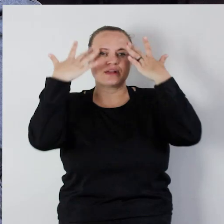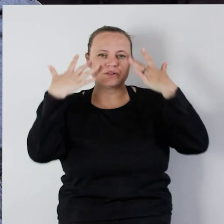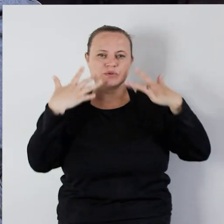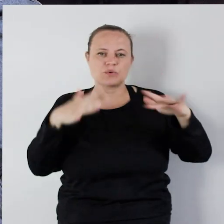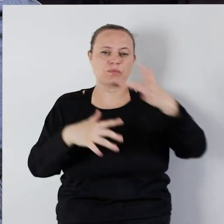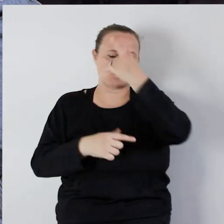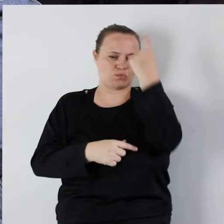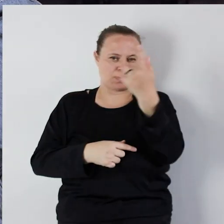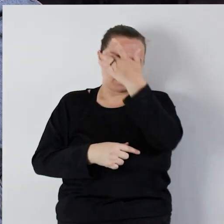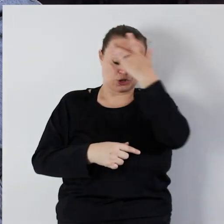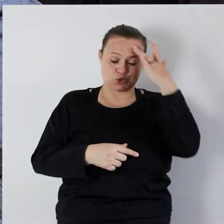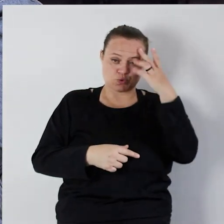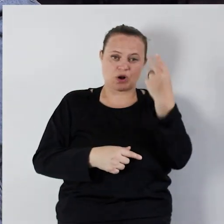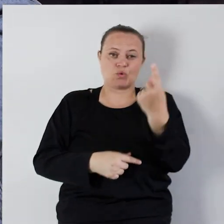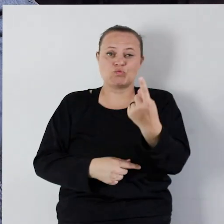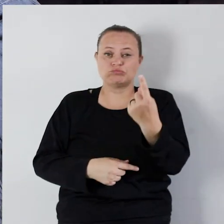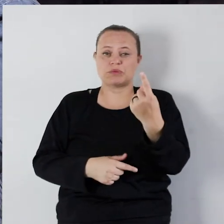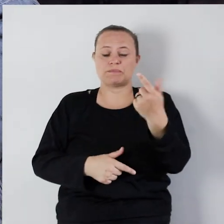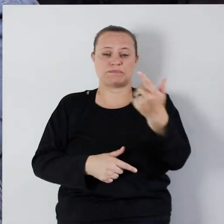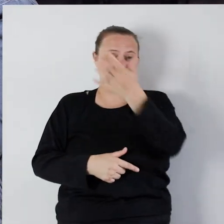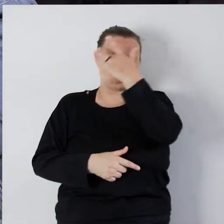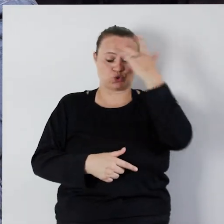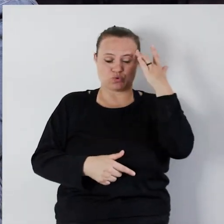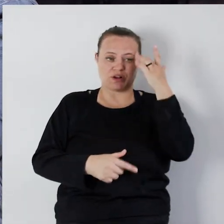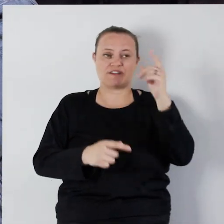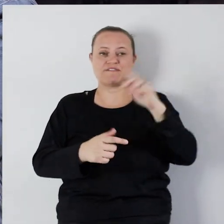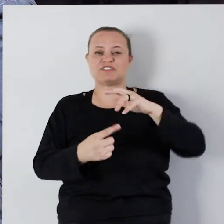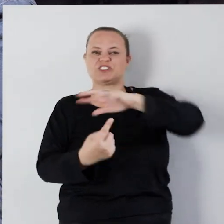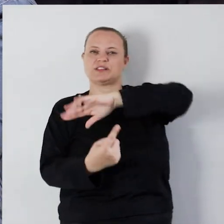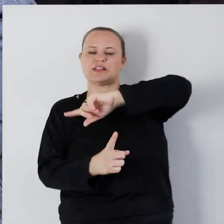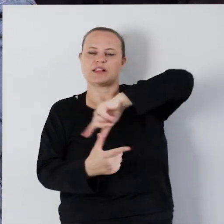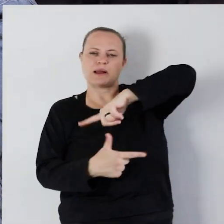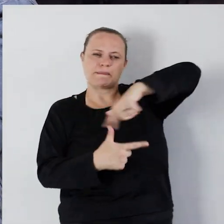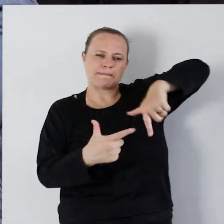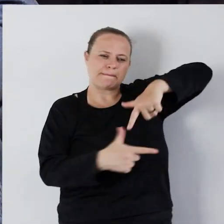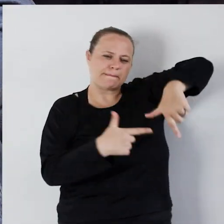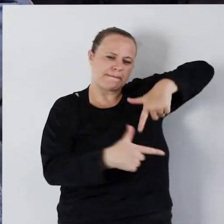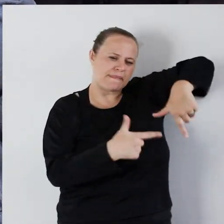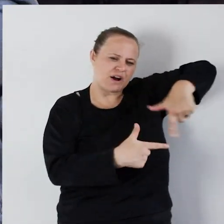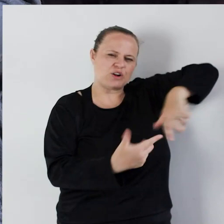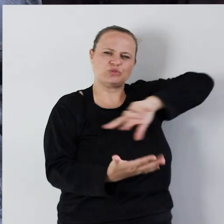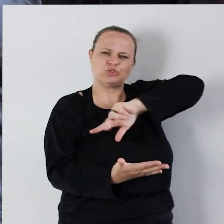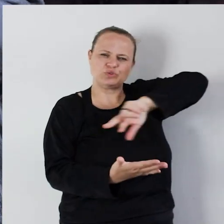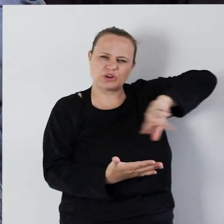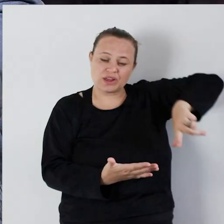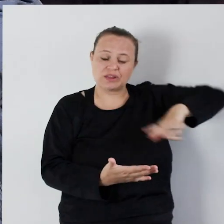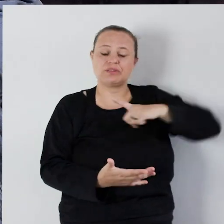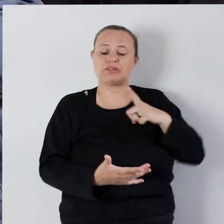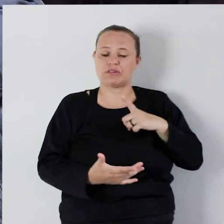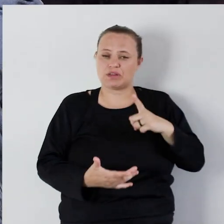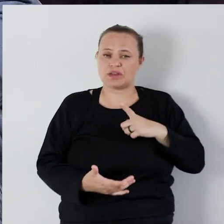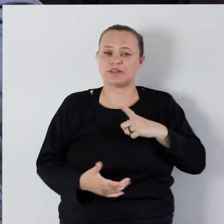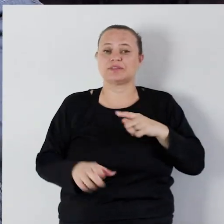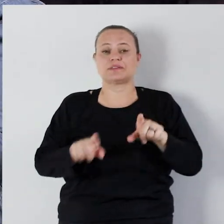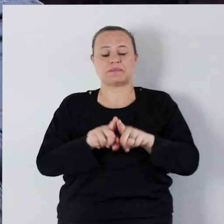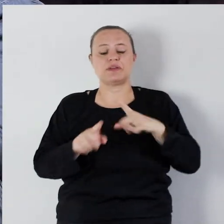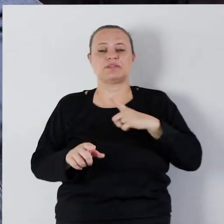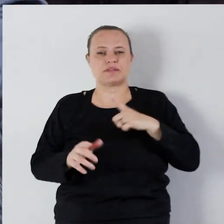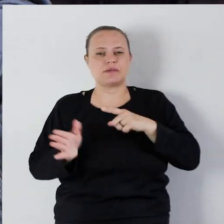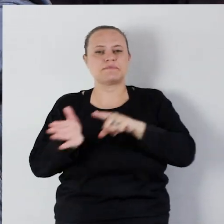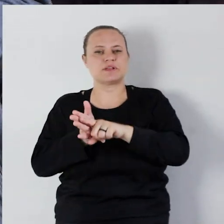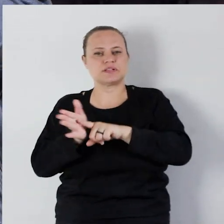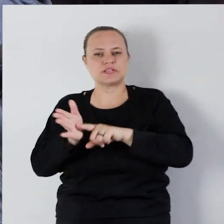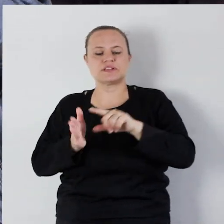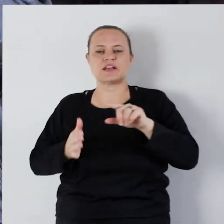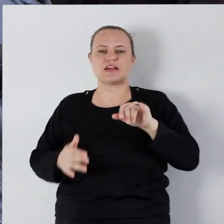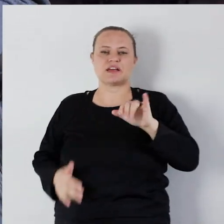citou, que ela mostra que é muito comum no meio cultural e artístico a gente ver uma pessoa ocupando várias funções por uma questão